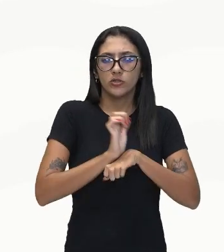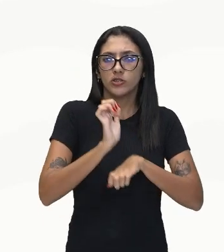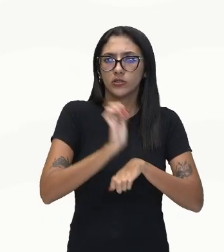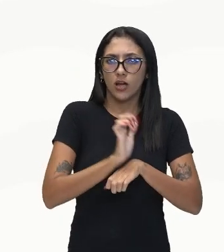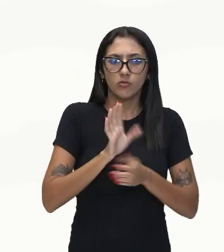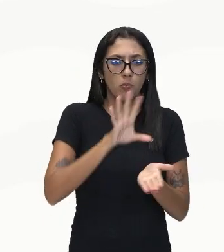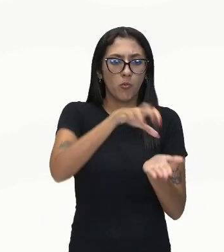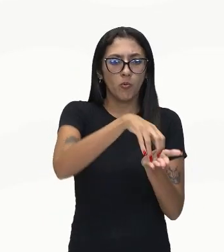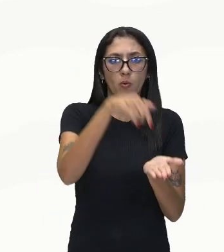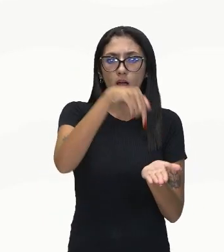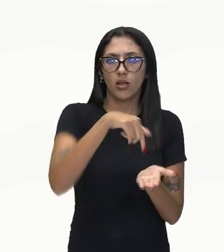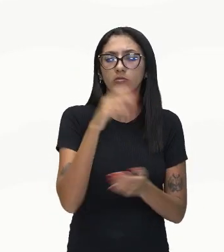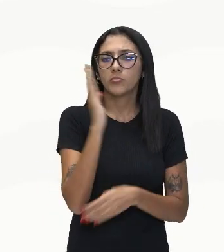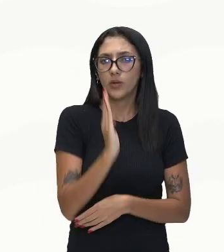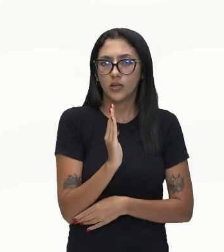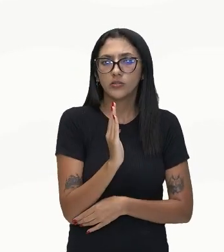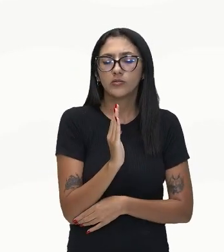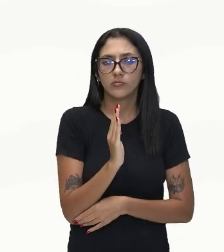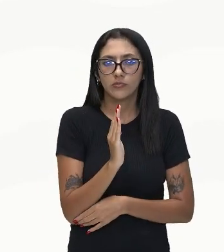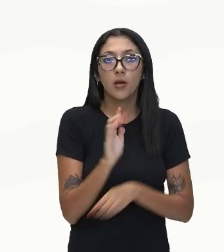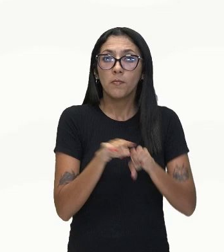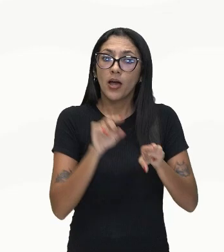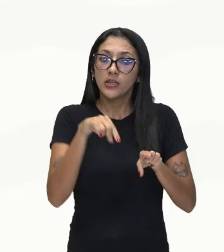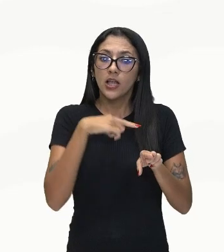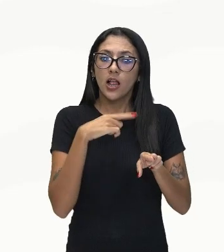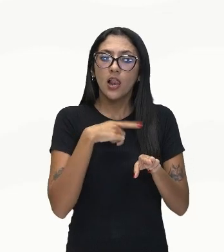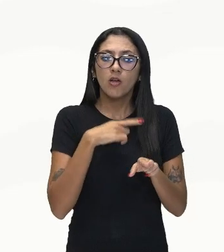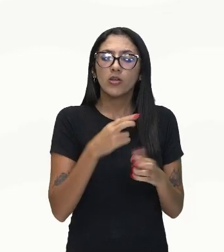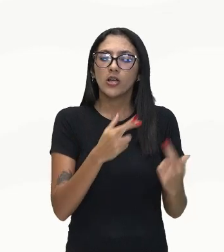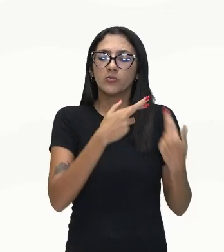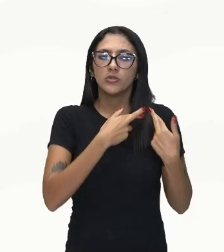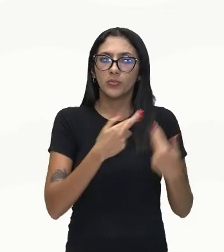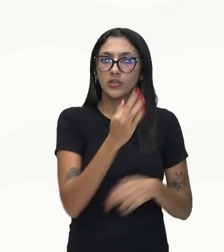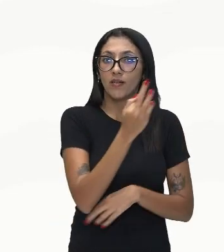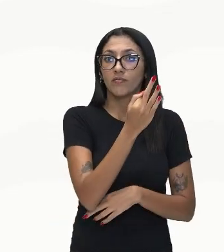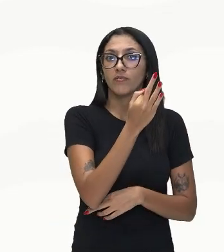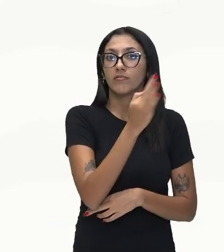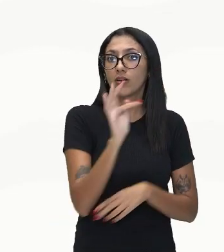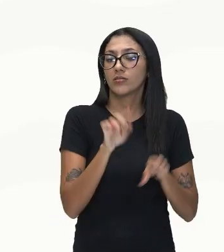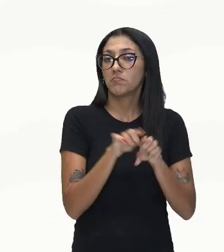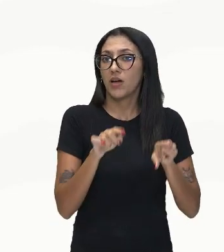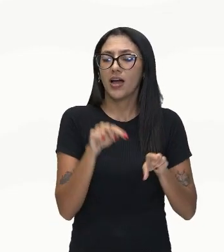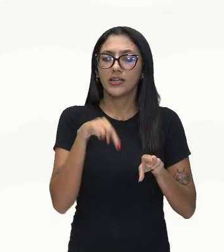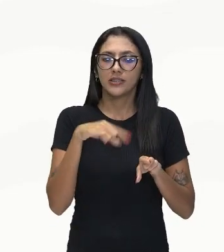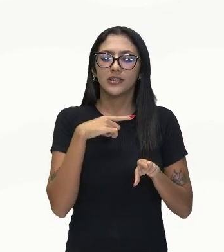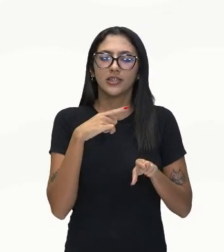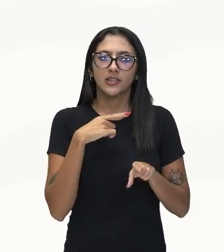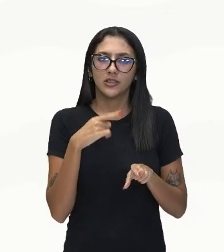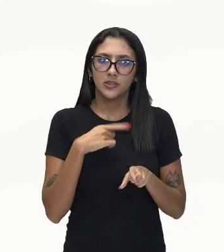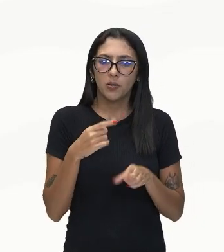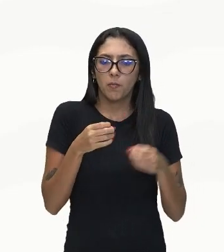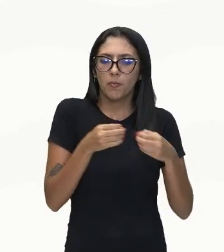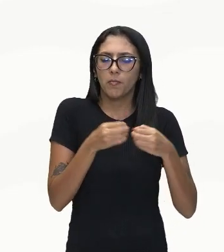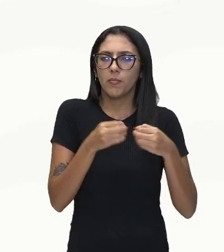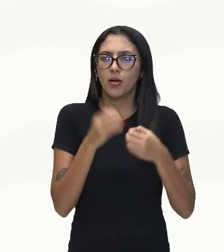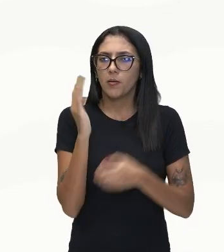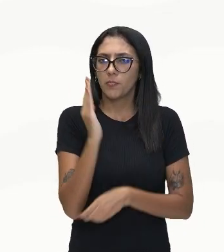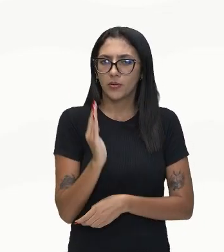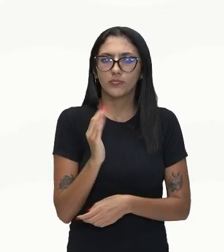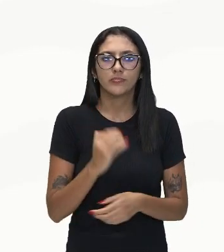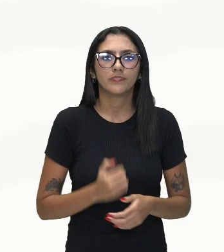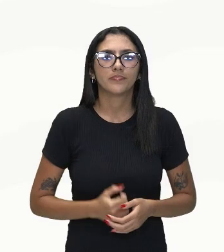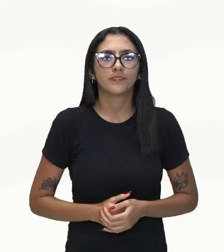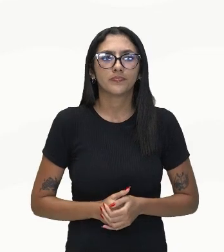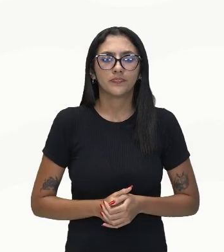Só que é da França e está aqui do outro lado do Atlântico, na América do Sul, certo? Bem, em um segundo momento, a gente vai ter também a formação